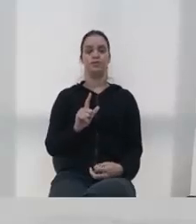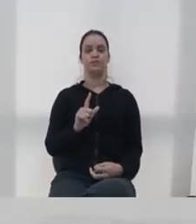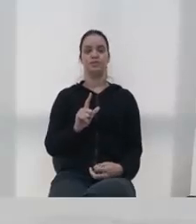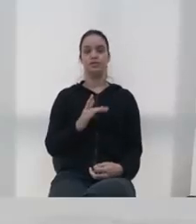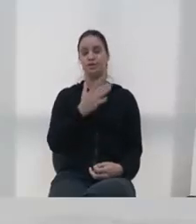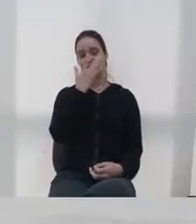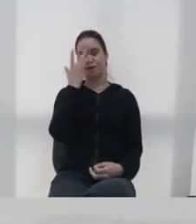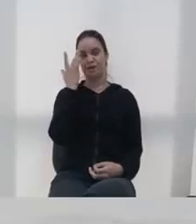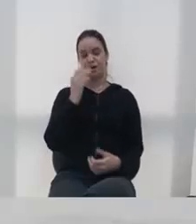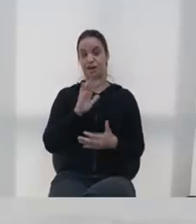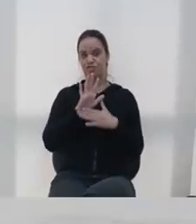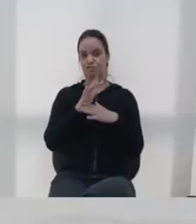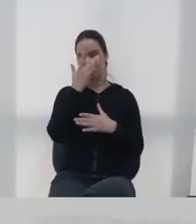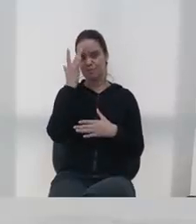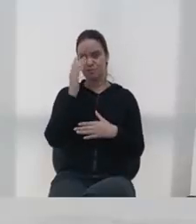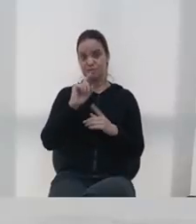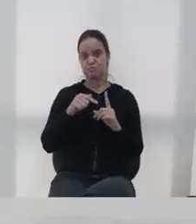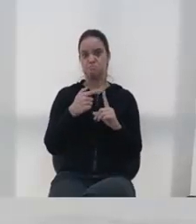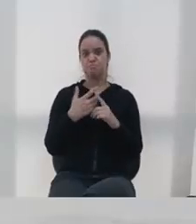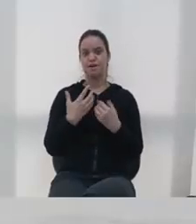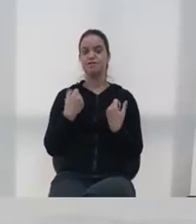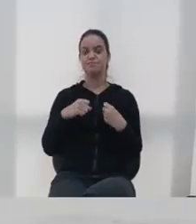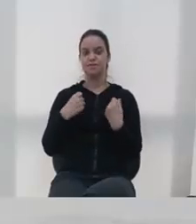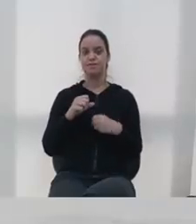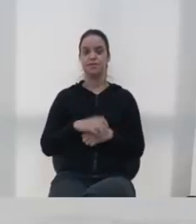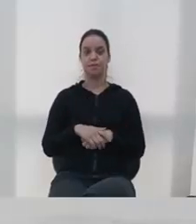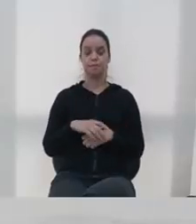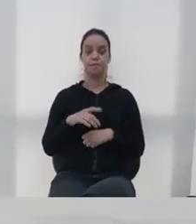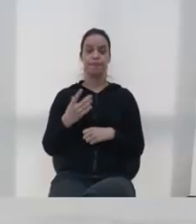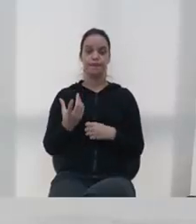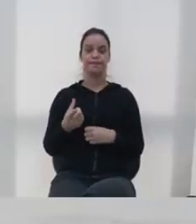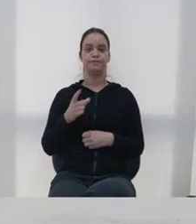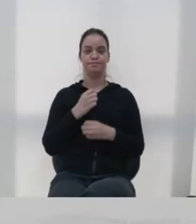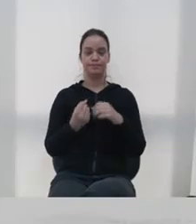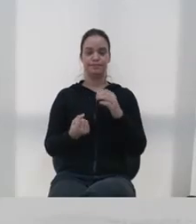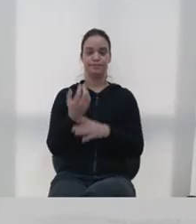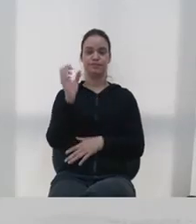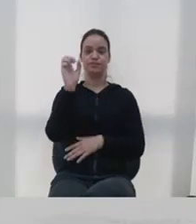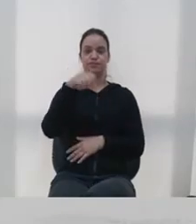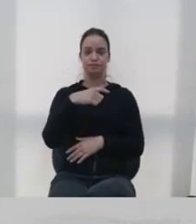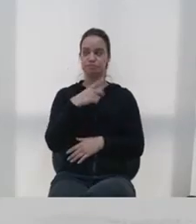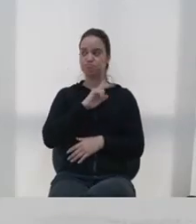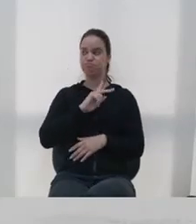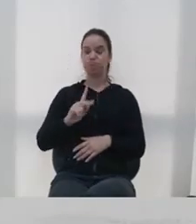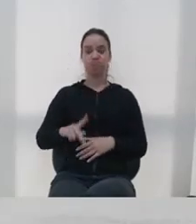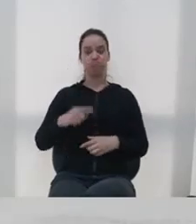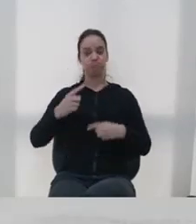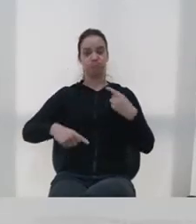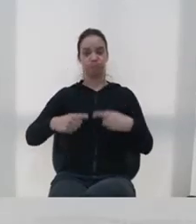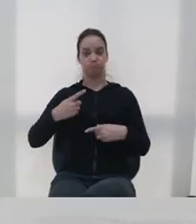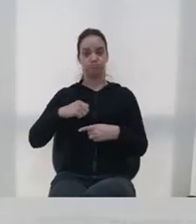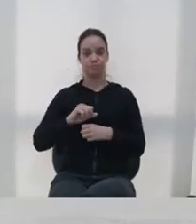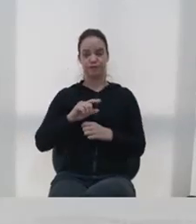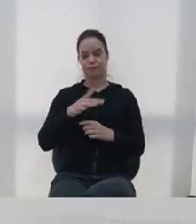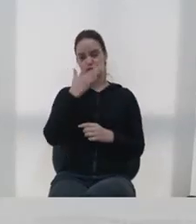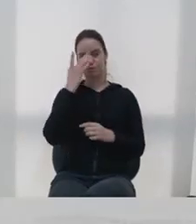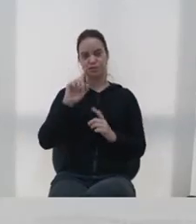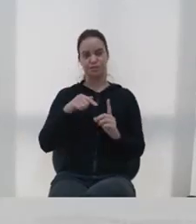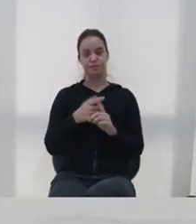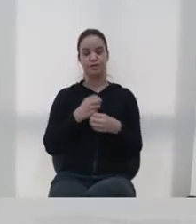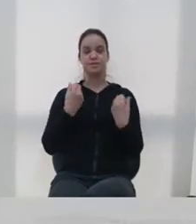mais precisam. É essa a intenção da Defensoria Pública. Então, o recorte de renda existe para que a política pública chegue àqueles que mais